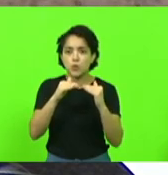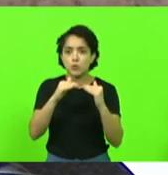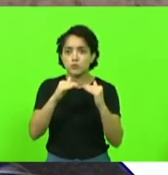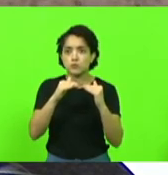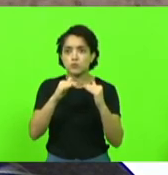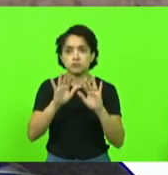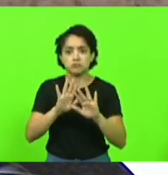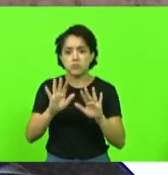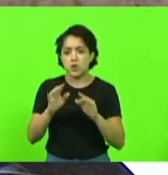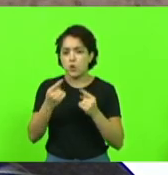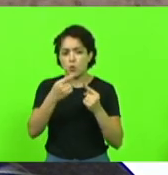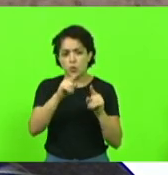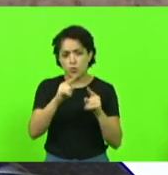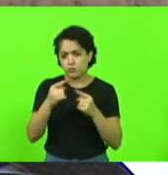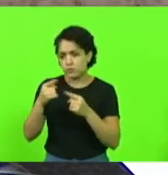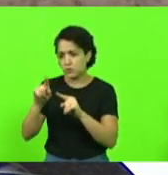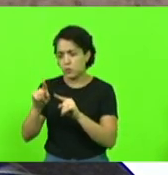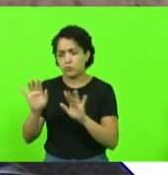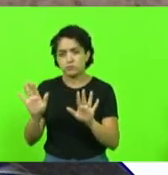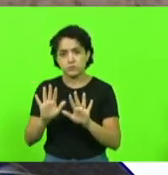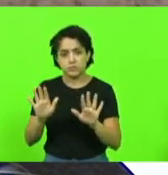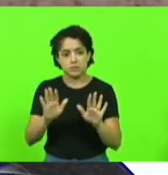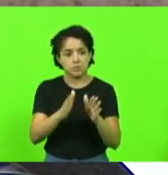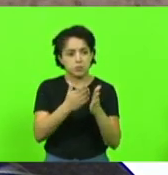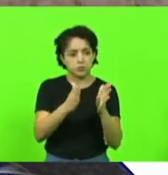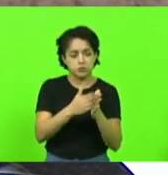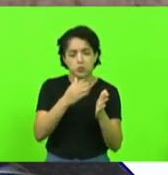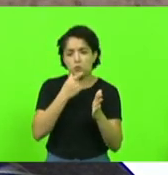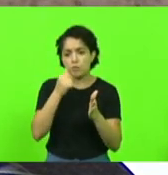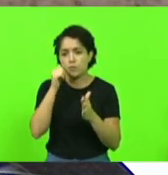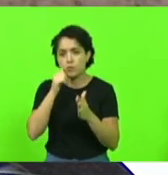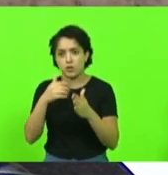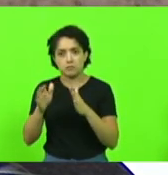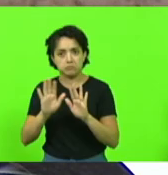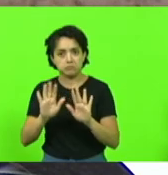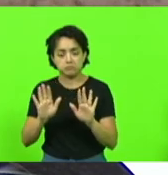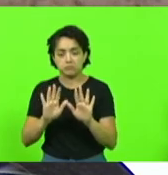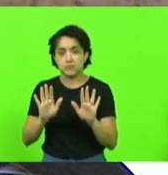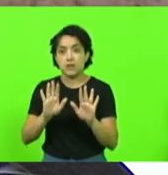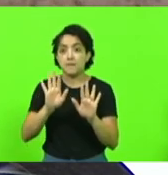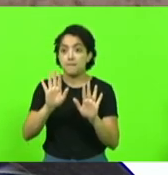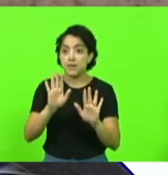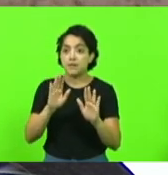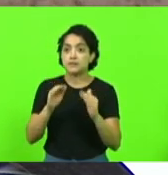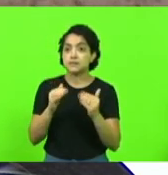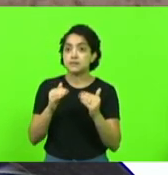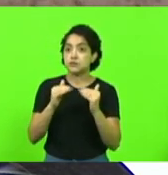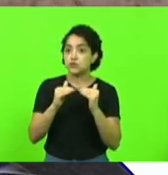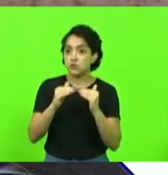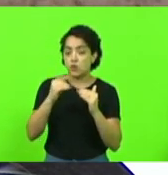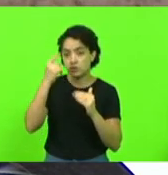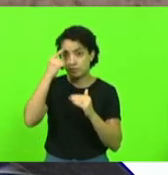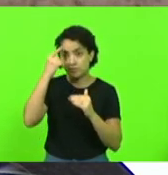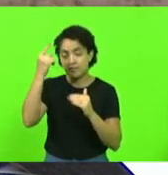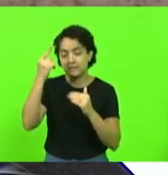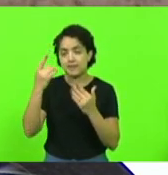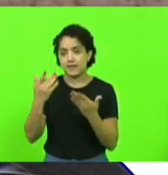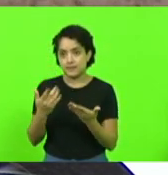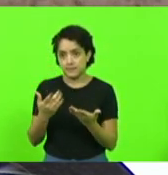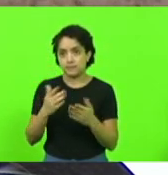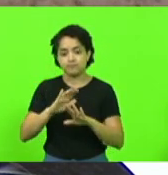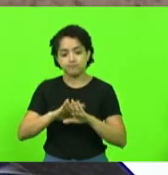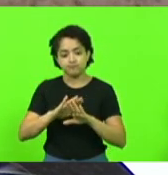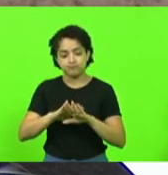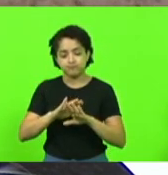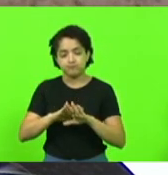nenhuma contra qualquer pessoa em situação de vulnerabilidade, seja mulher ou homem, mas é de acordo com a minha ideia, a ideologia, aquilo que eu acredito